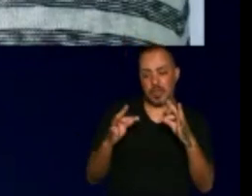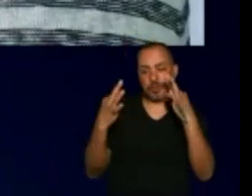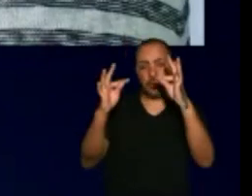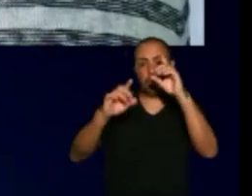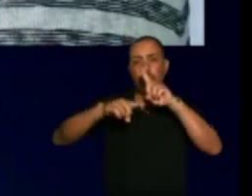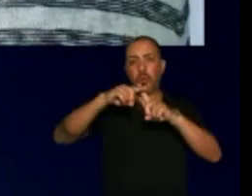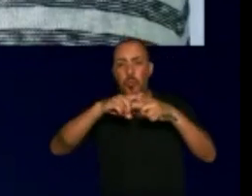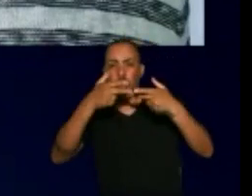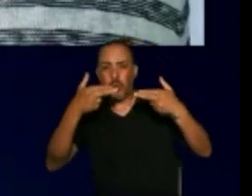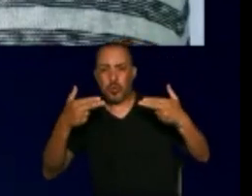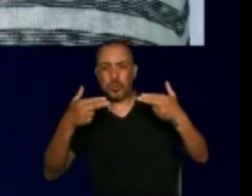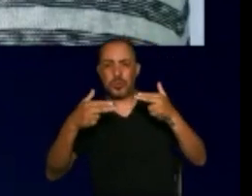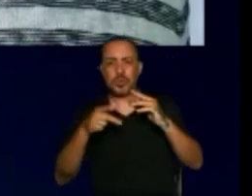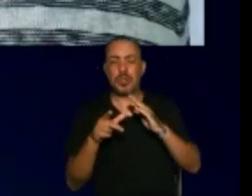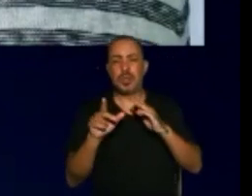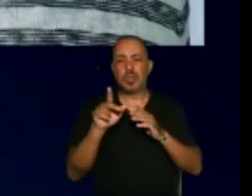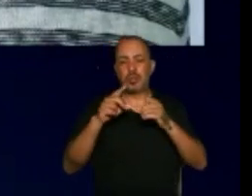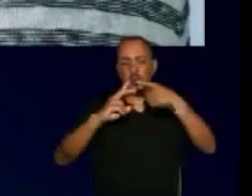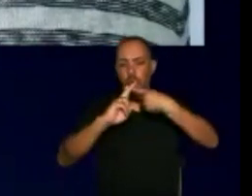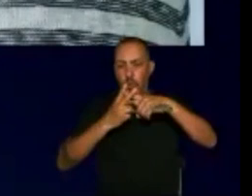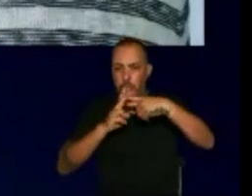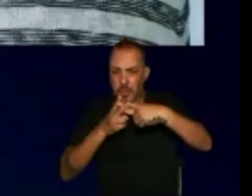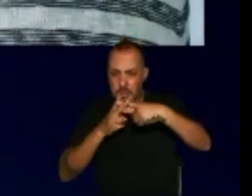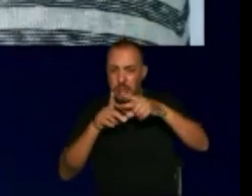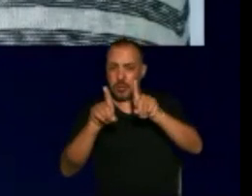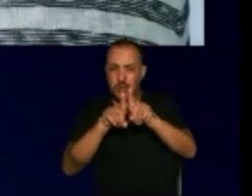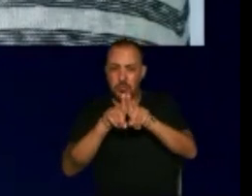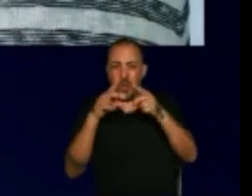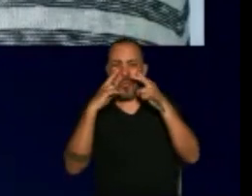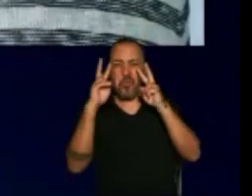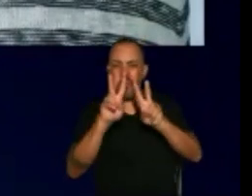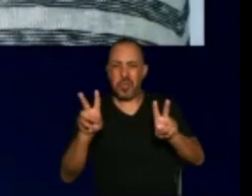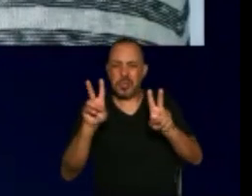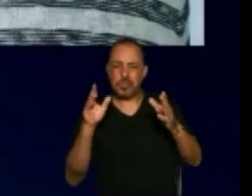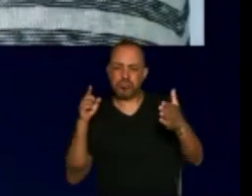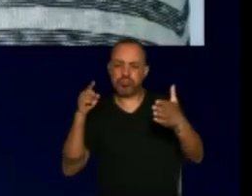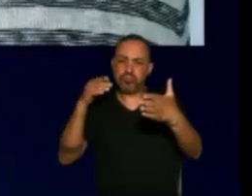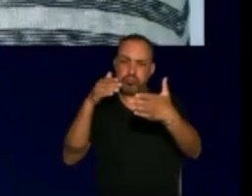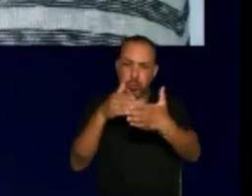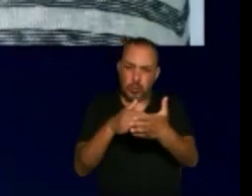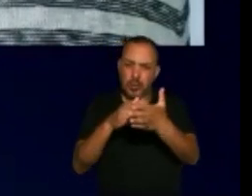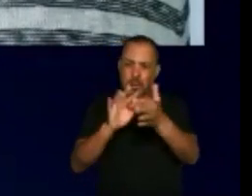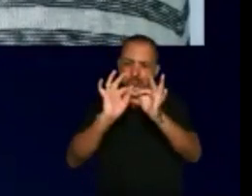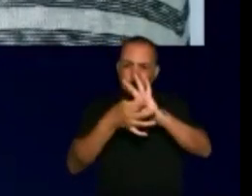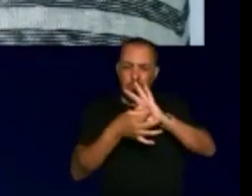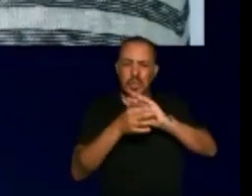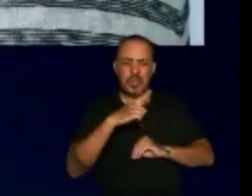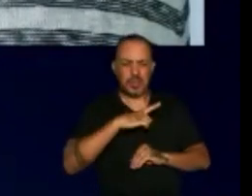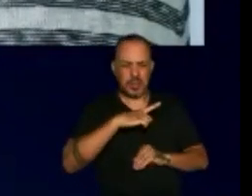fase de operação e de tração e que visem alcançar mercados internacionais. Então, nós